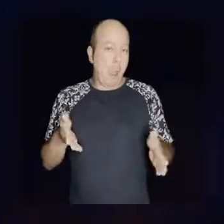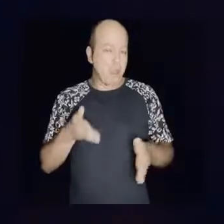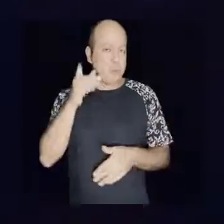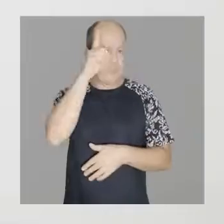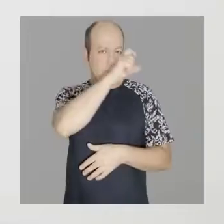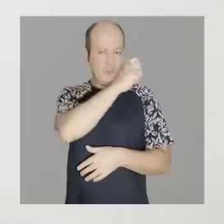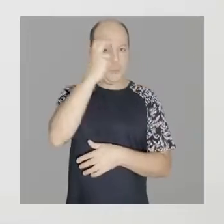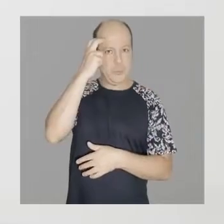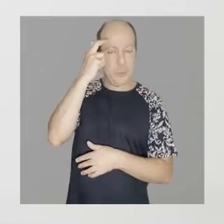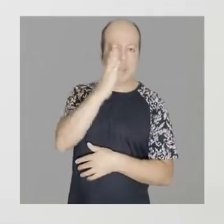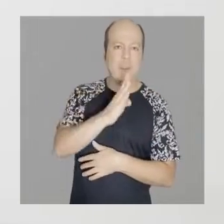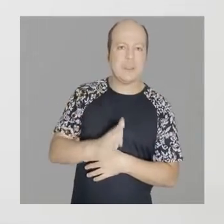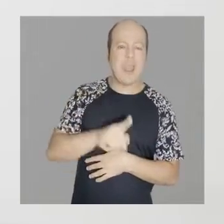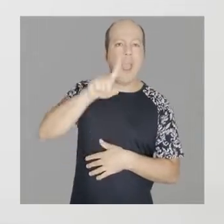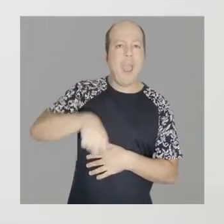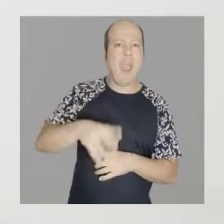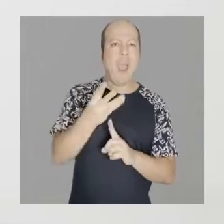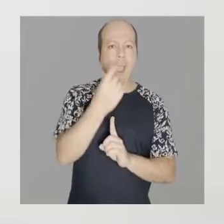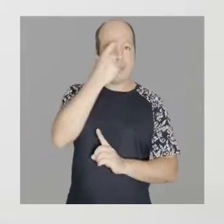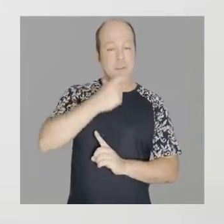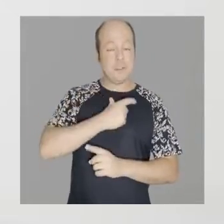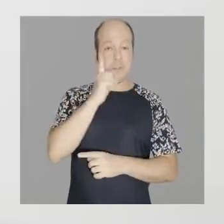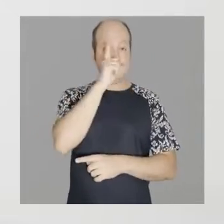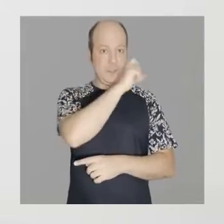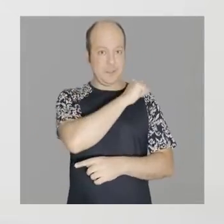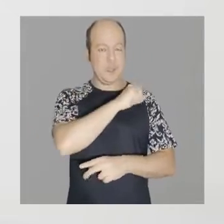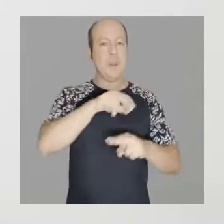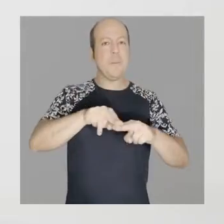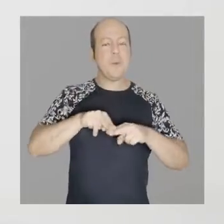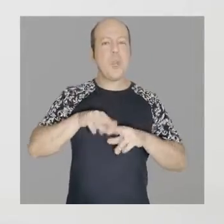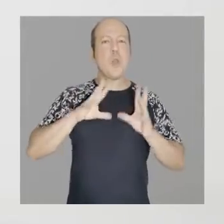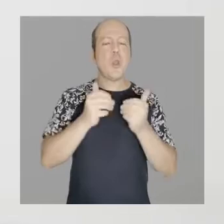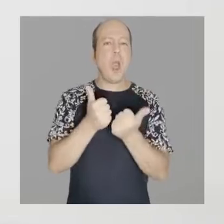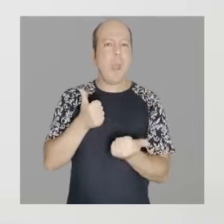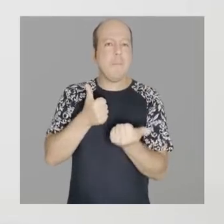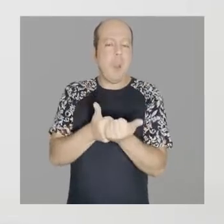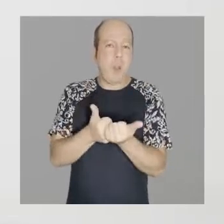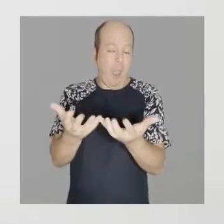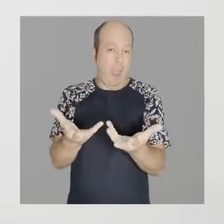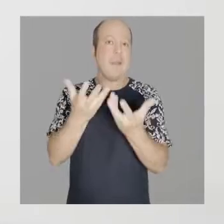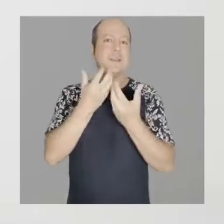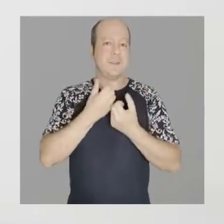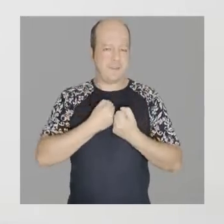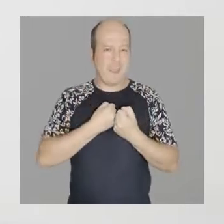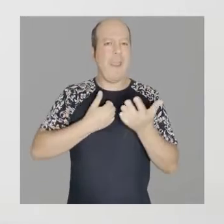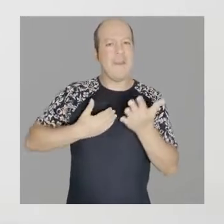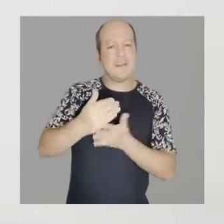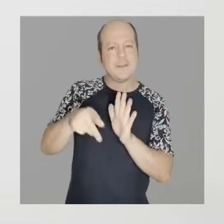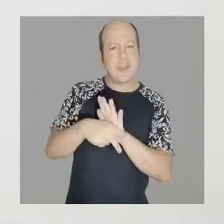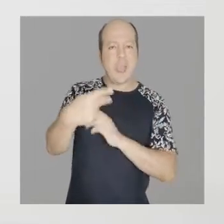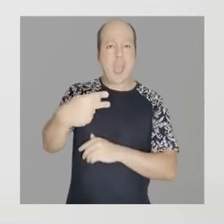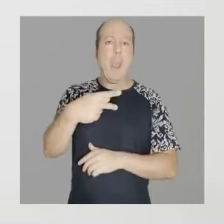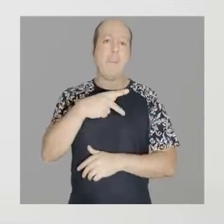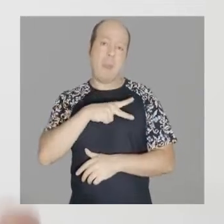cultura brasileira. É muito difícil ser artista no Brasil nesse momento. Rubel. Então, todo tipo de apoio que a gente pode receber de iniciativas públicas ou